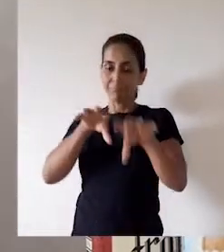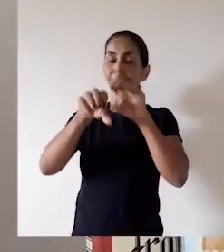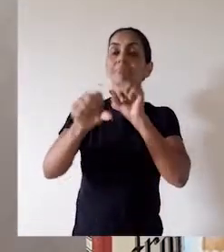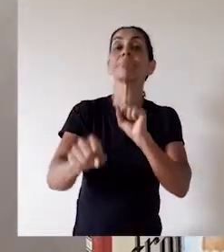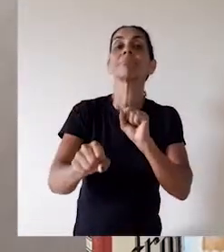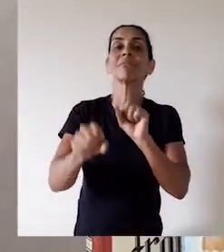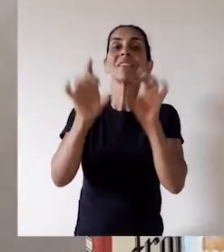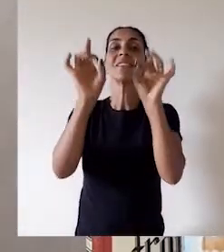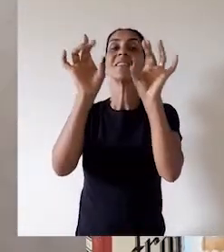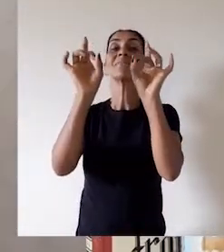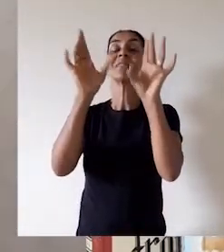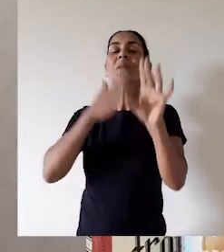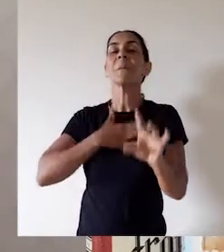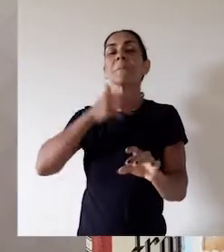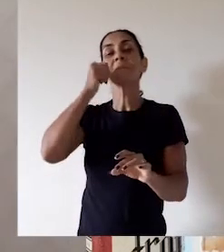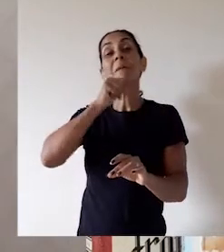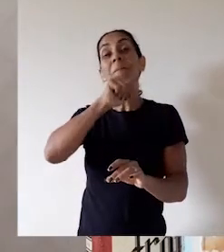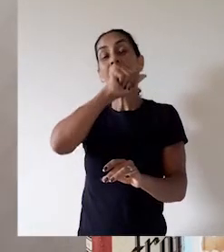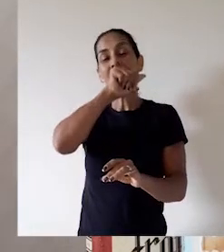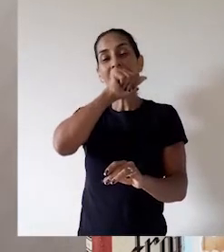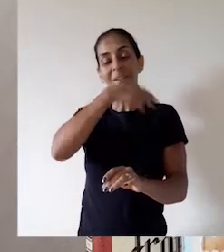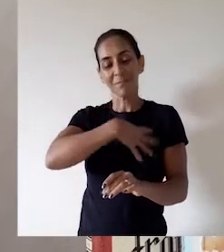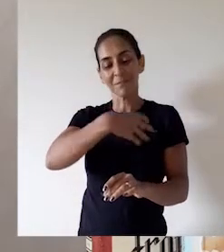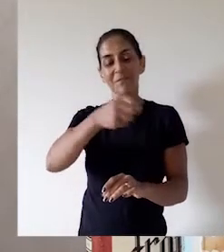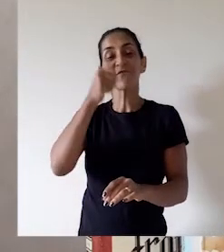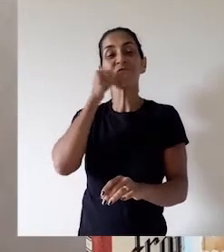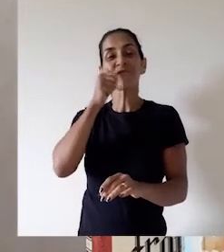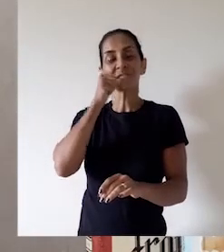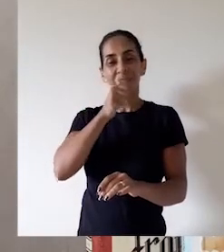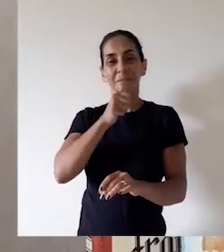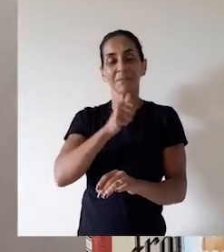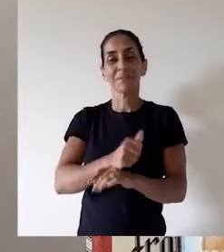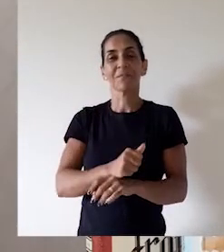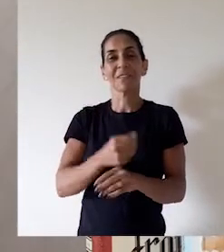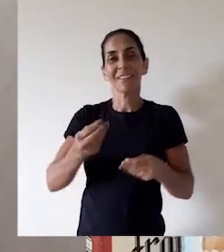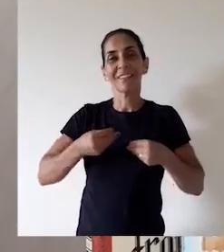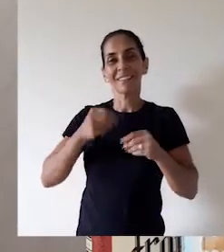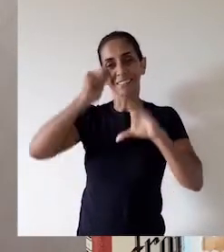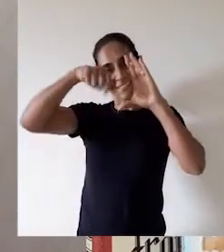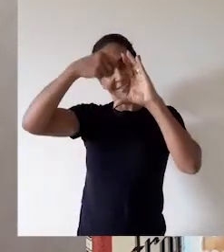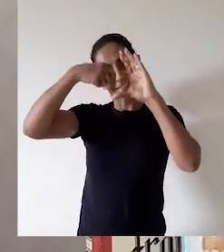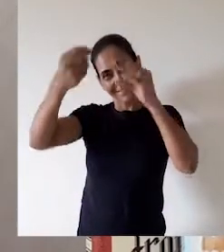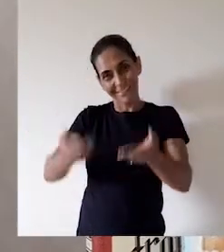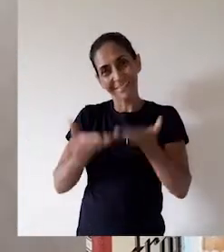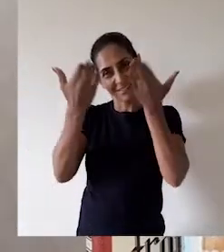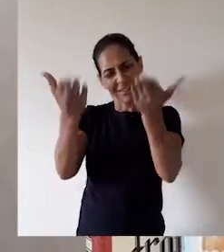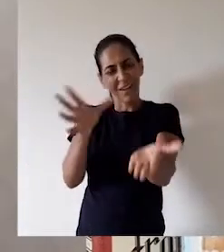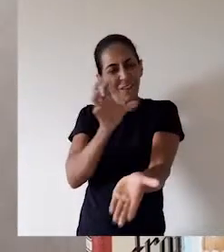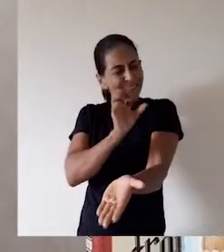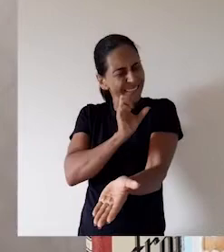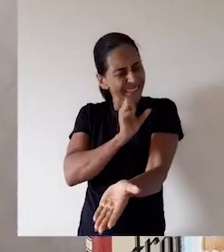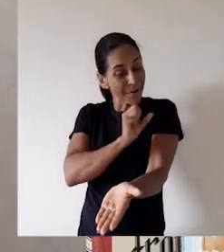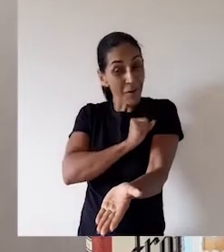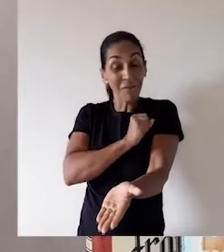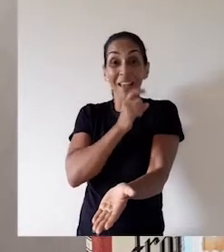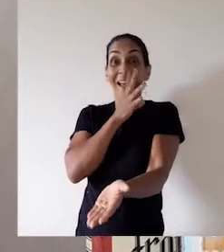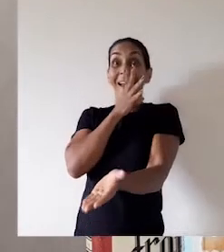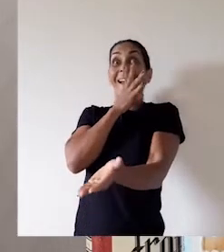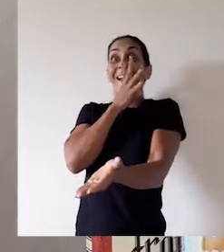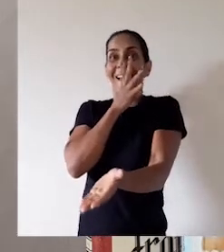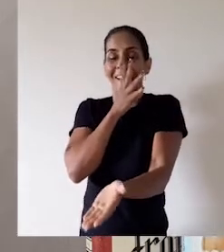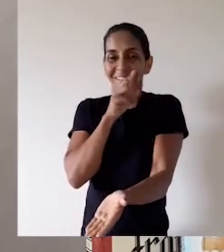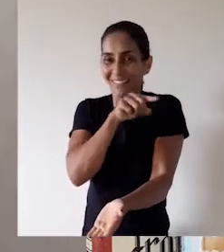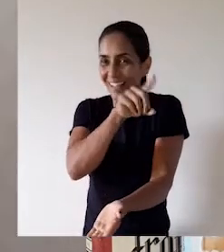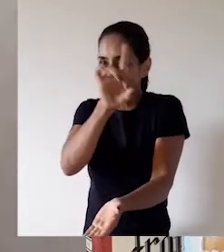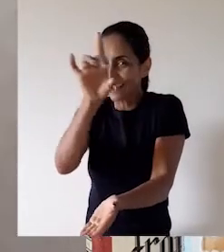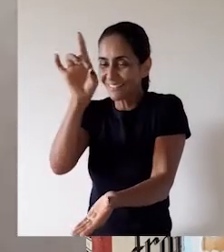em especial a minha mãe e a minha filha. Esse vídeo é para vocês, eu amo muito vocês, admiro todas vocês e